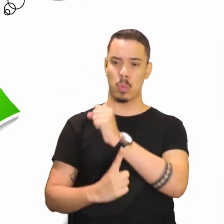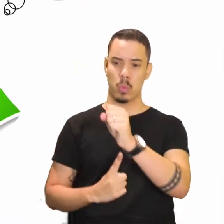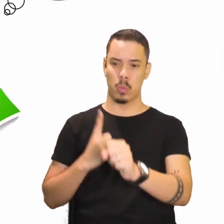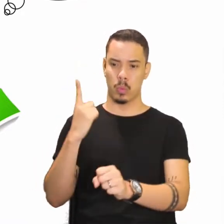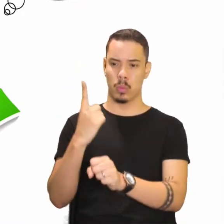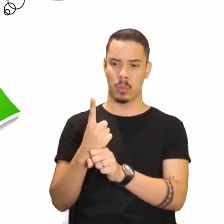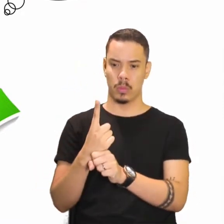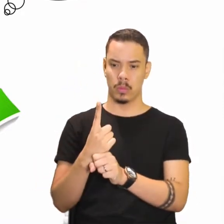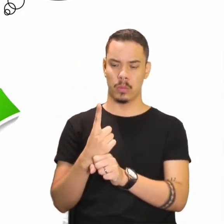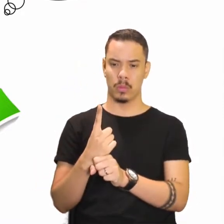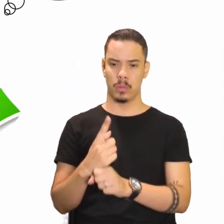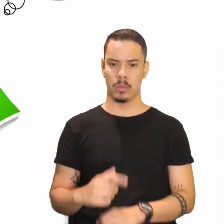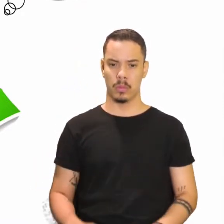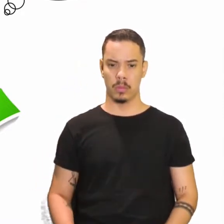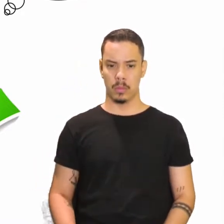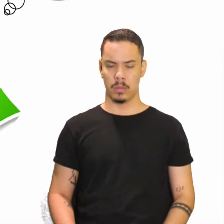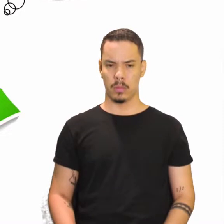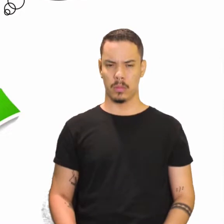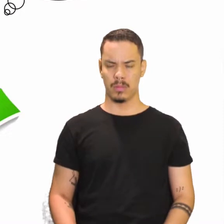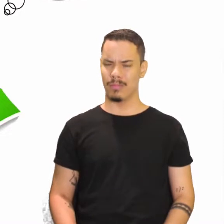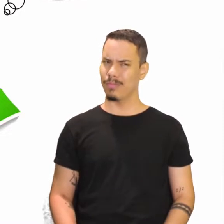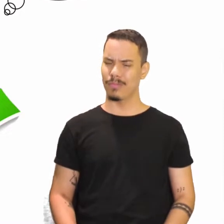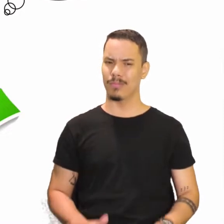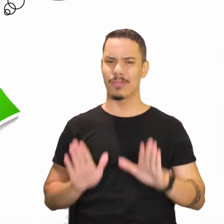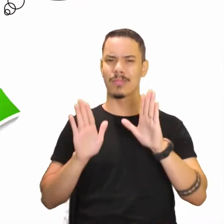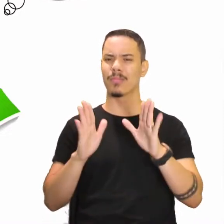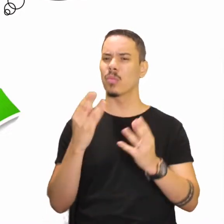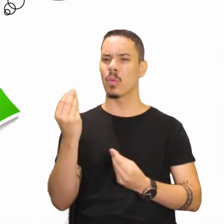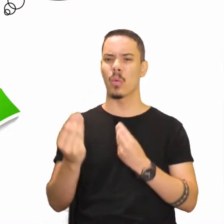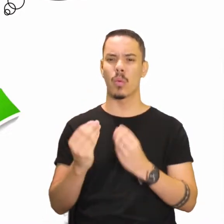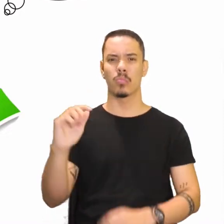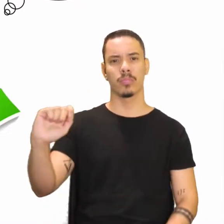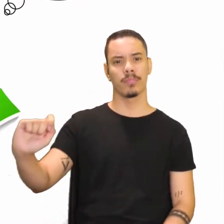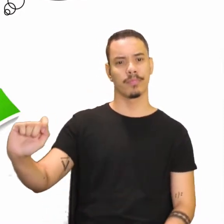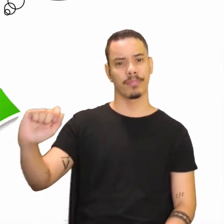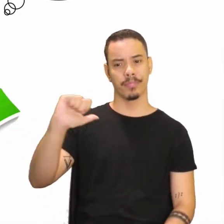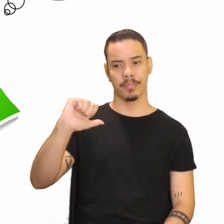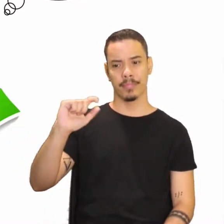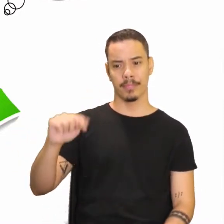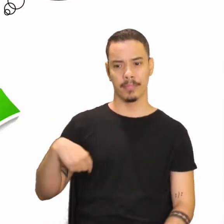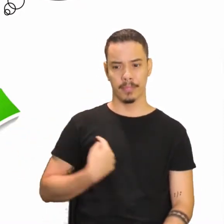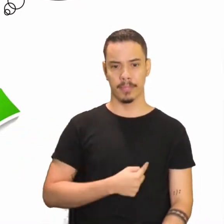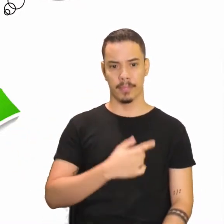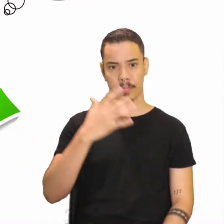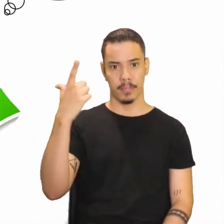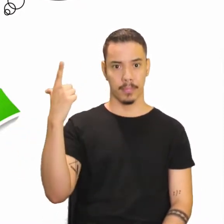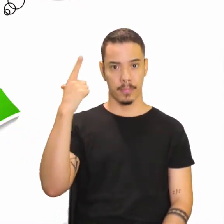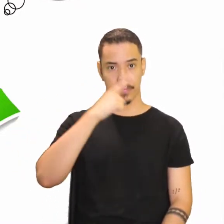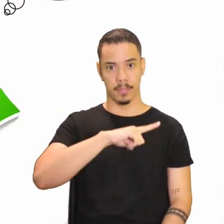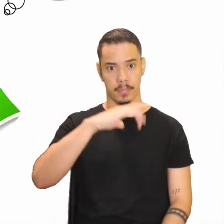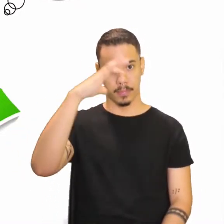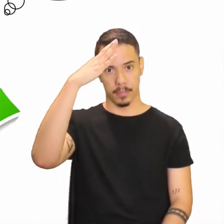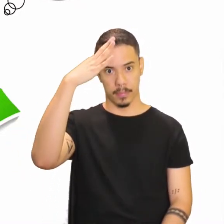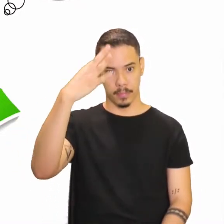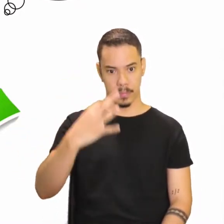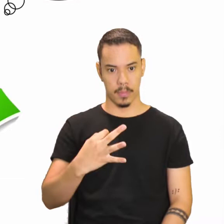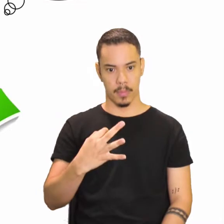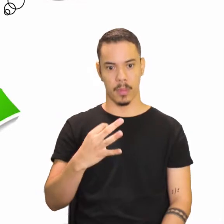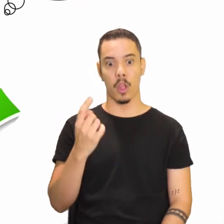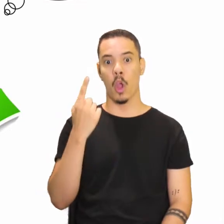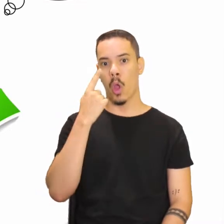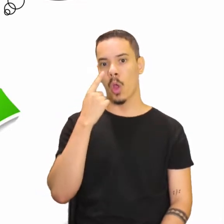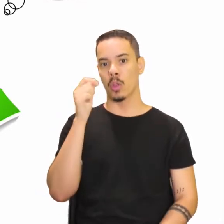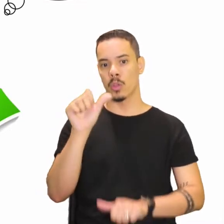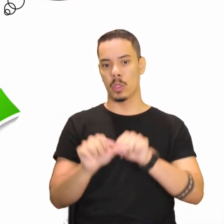professora, como que eu faço? Qual macete que a senhora tem para passar aqui para a gente agora? Bem, você troca esse